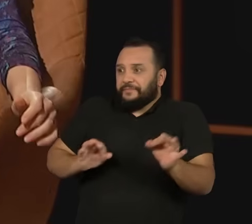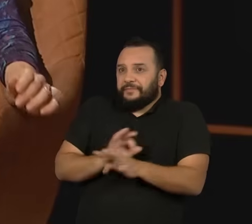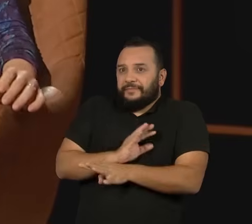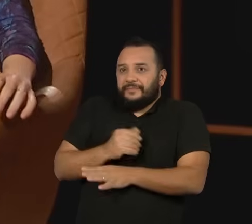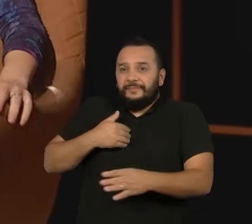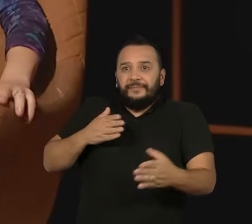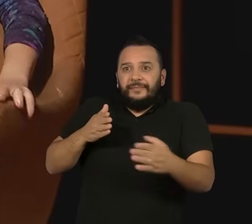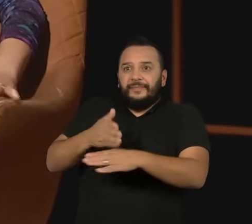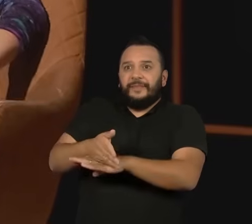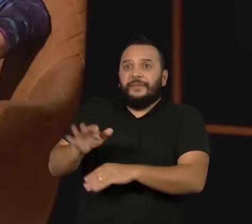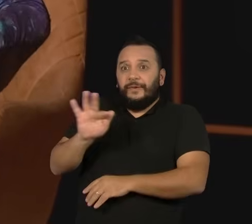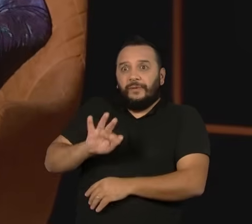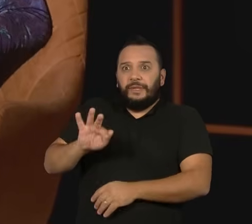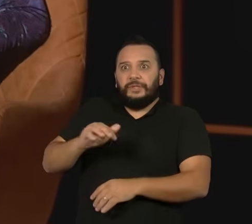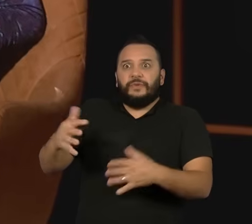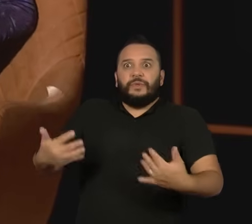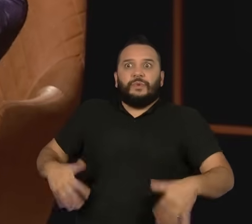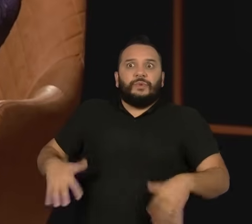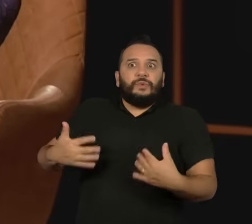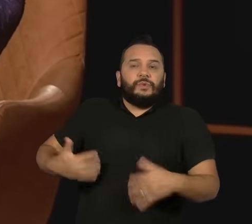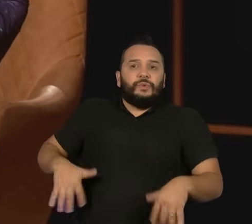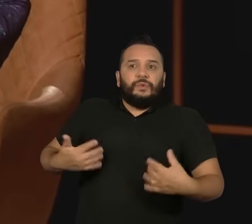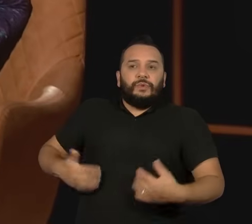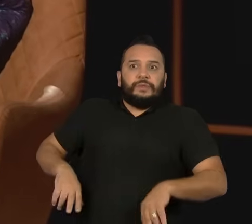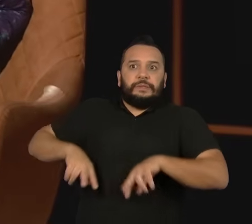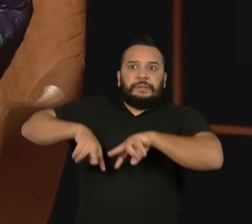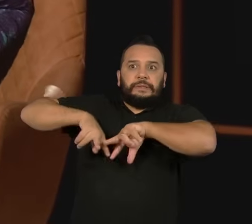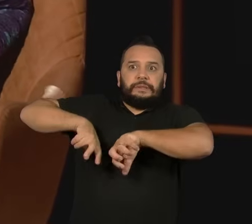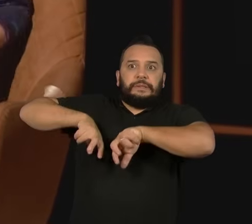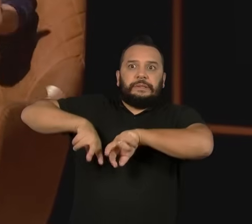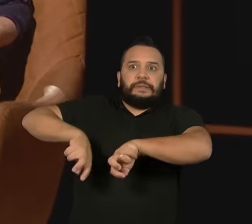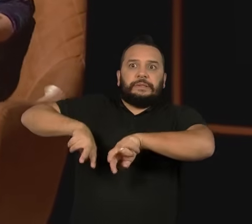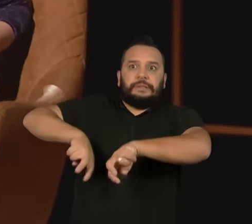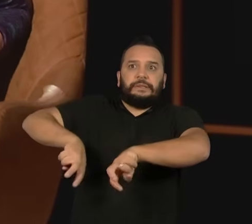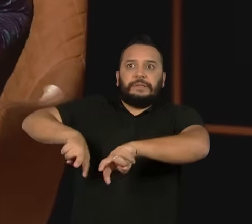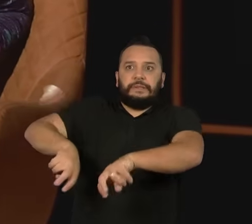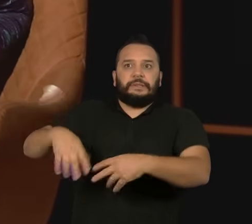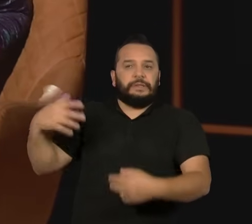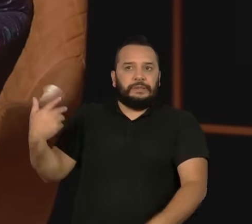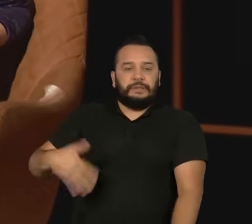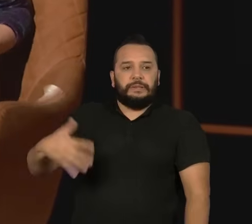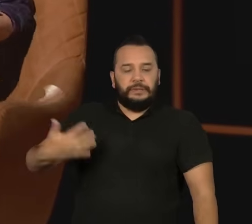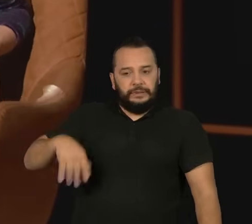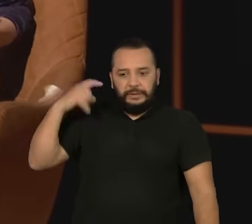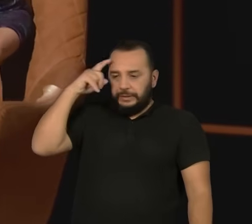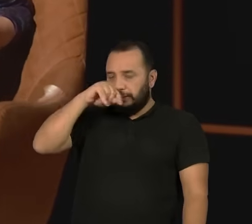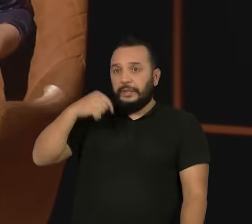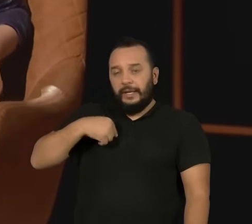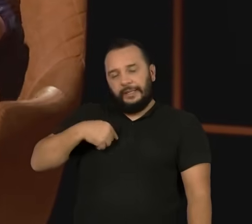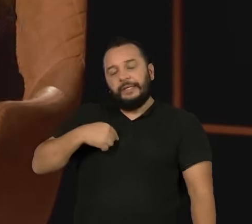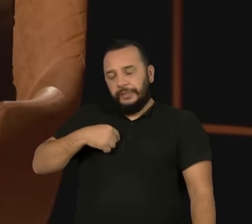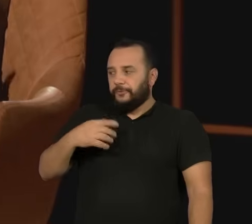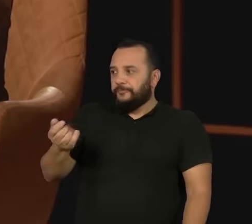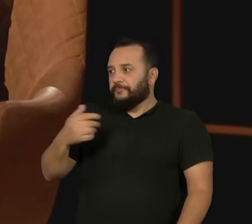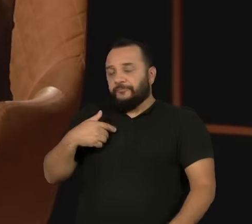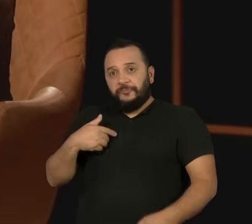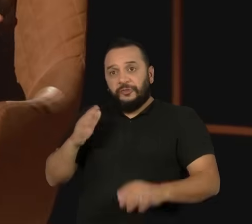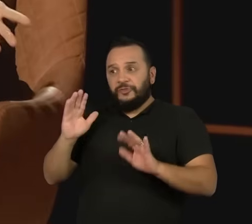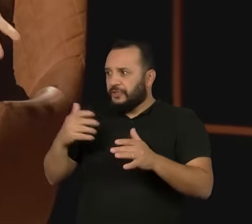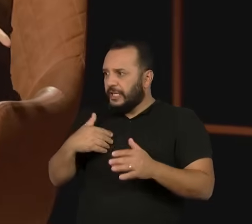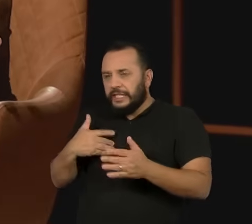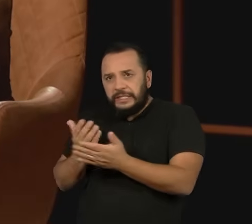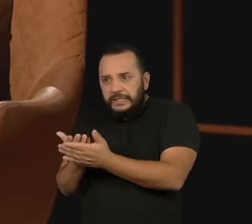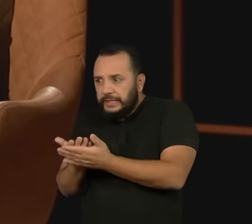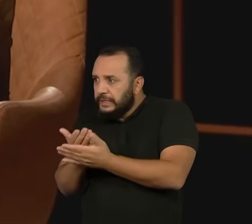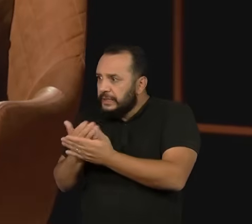que o buraco era bem mais embaixo e que aí eu comecei a eu tentei correr atrás, comecei a correr atrás do prejuízo, preencher lacunas. Na